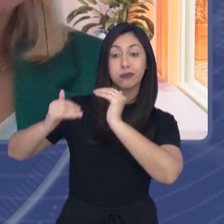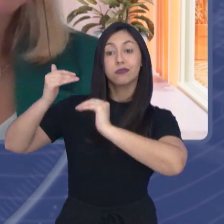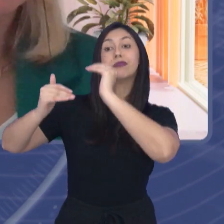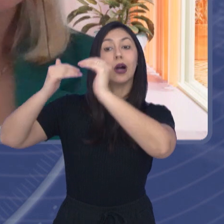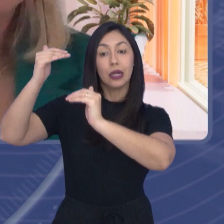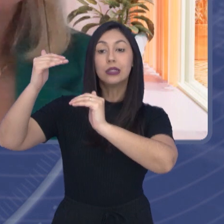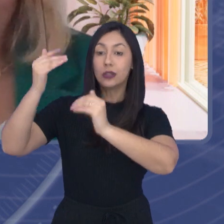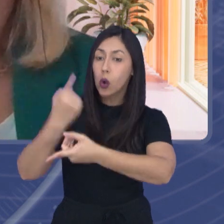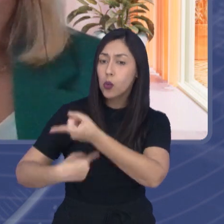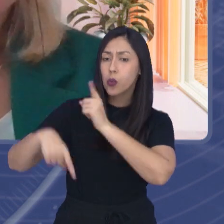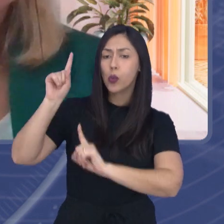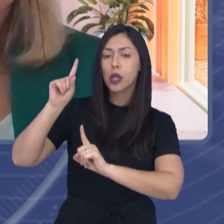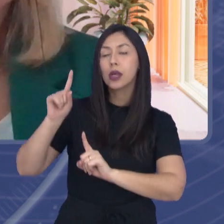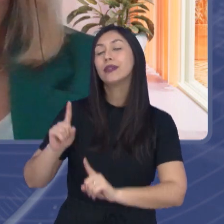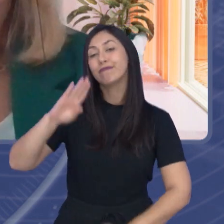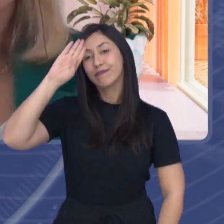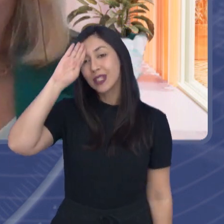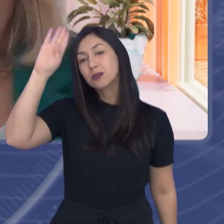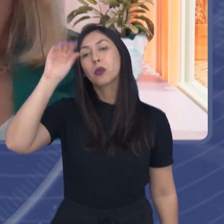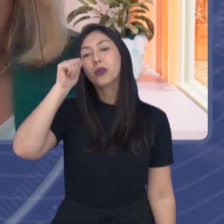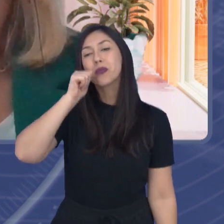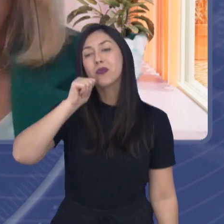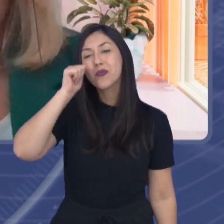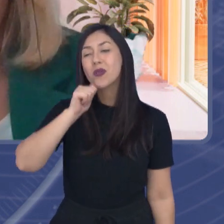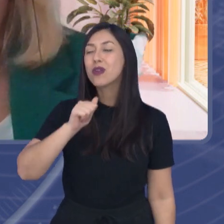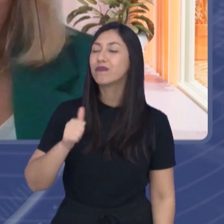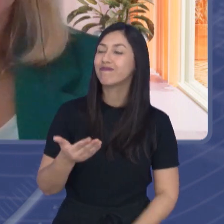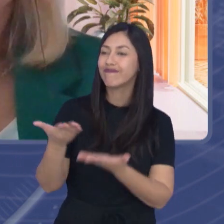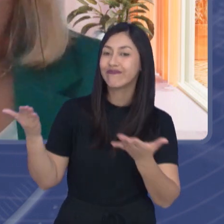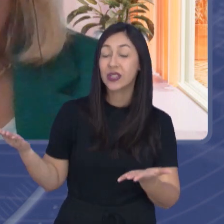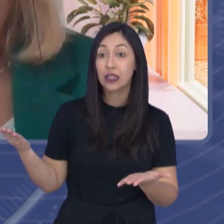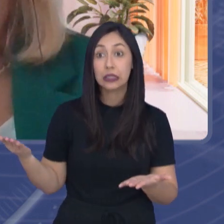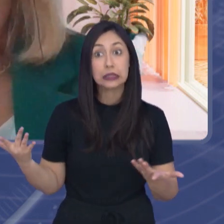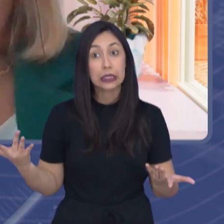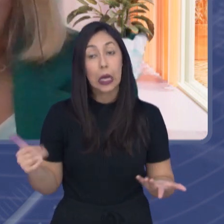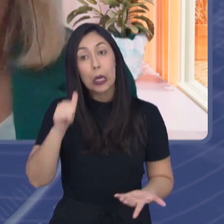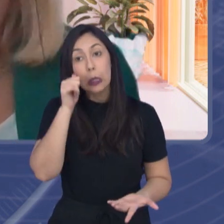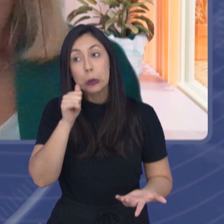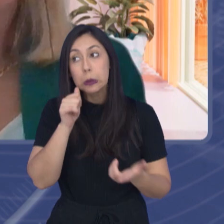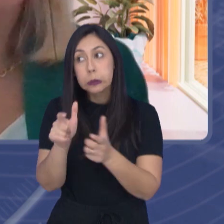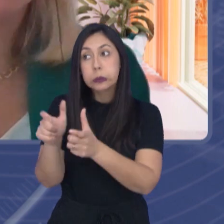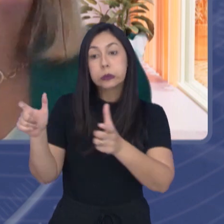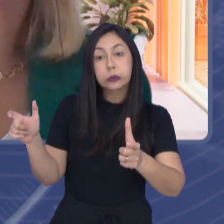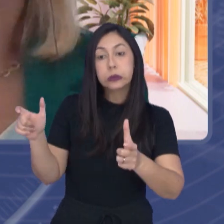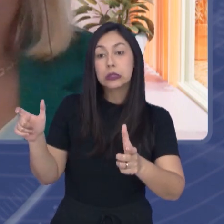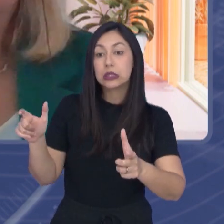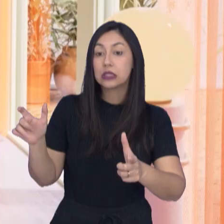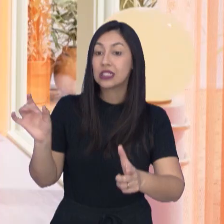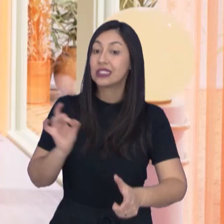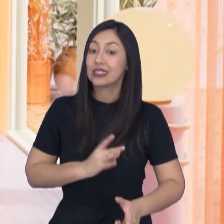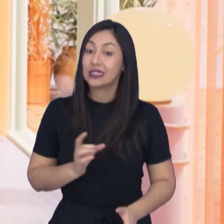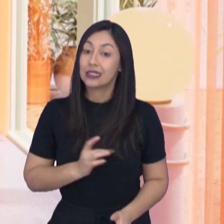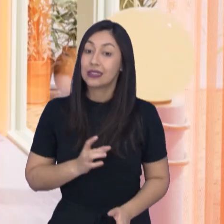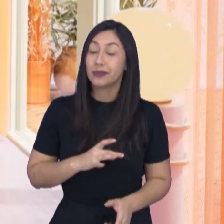essa evolução. E principalmente com as mulheres, né? Então, muitas mulheres, né, hoje ainda sentem medo de chegar